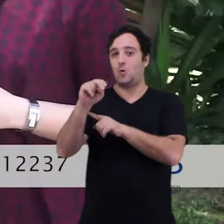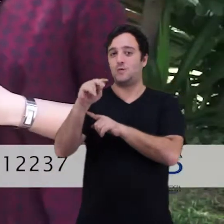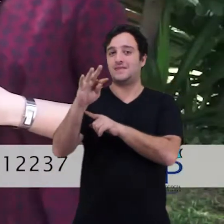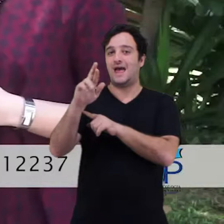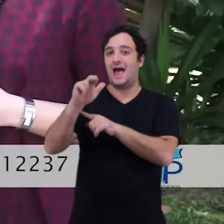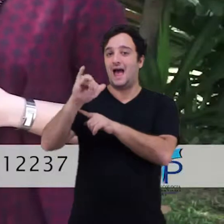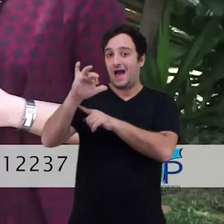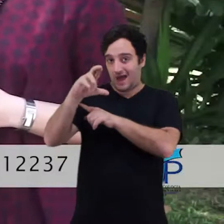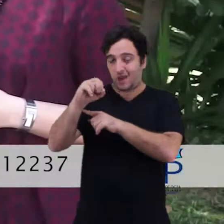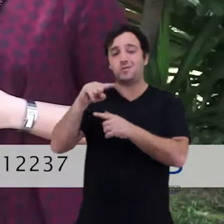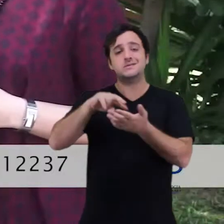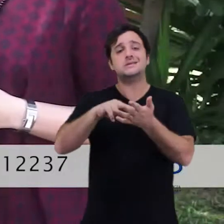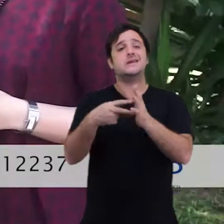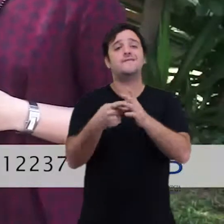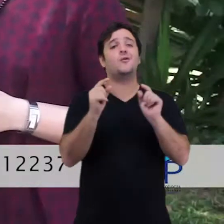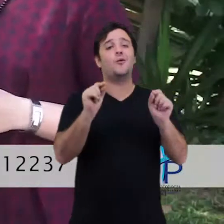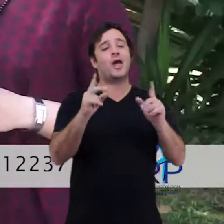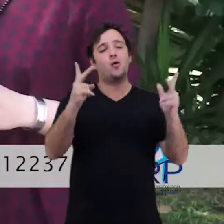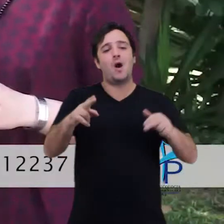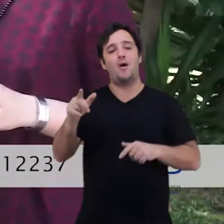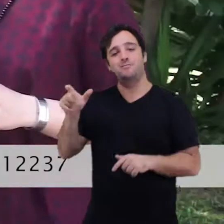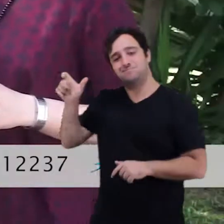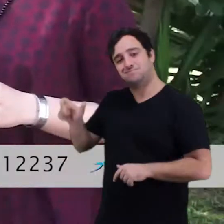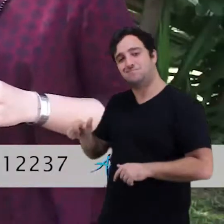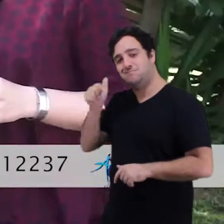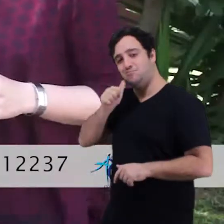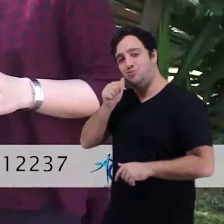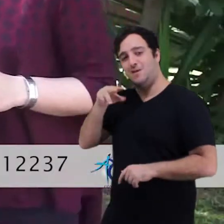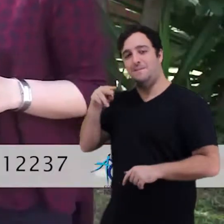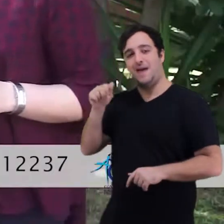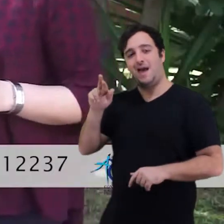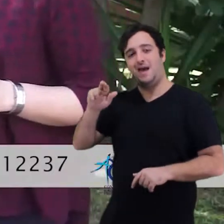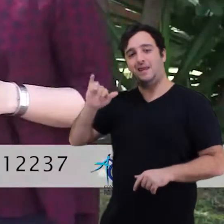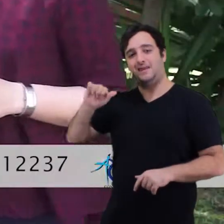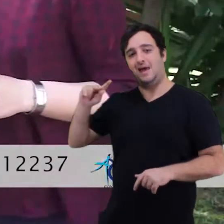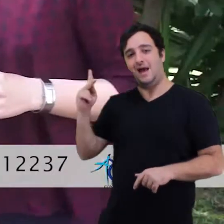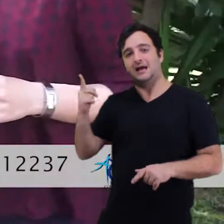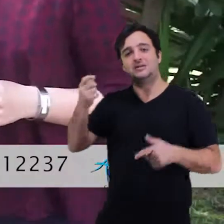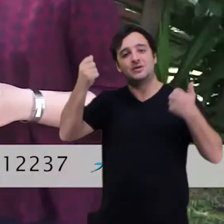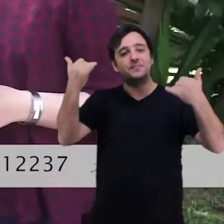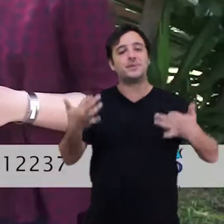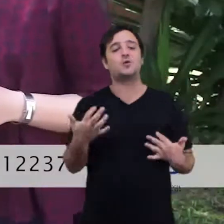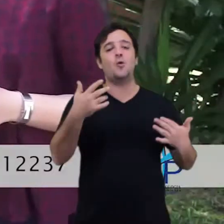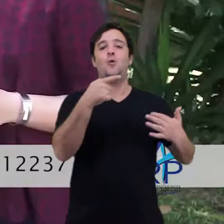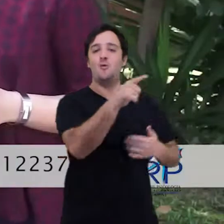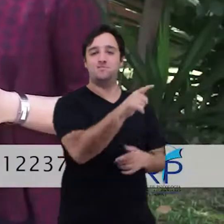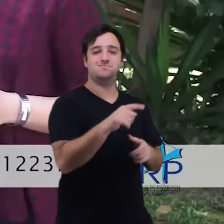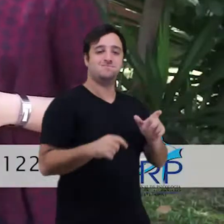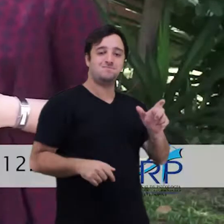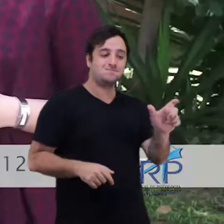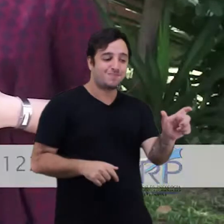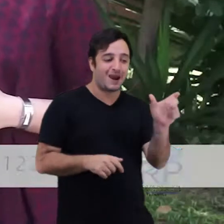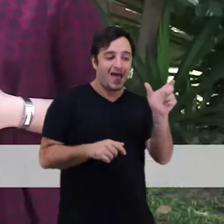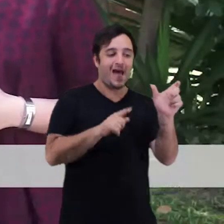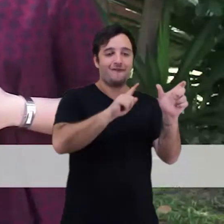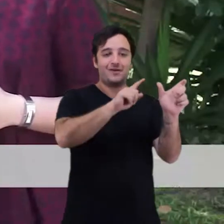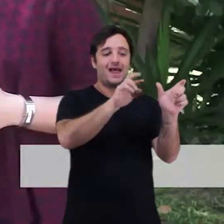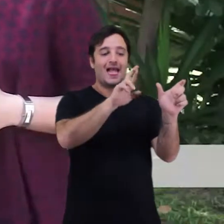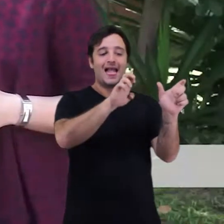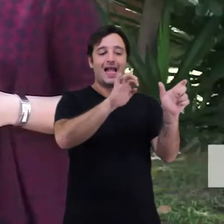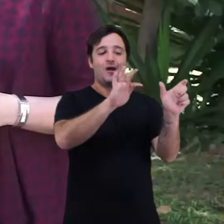status que, bom, as pessoas podem dizer, elas muitas vezes se dizem refugiadas, mas o refugiado, né, ele